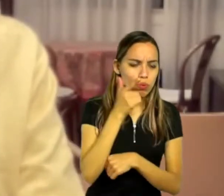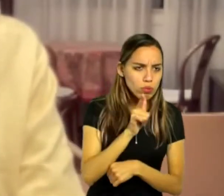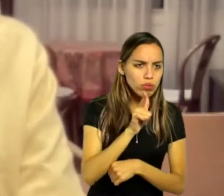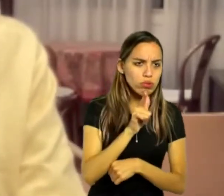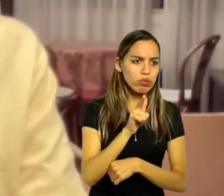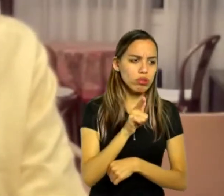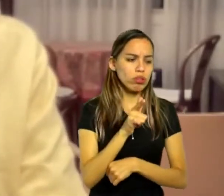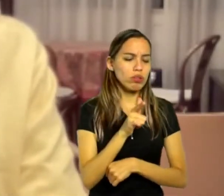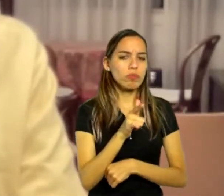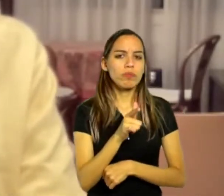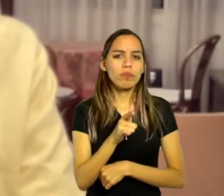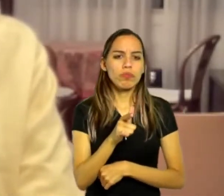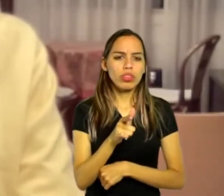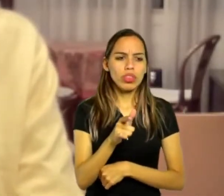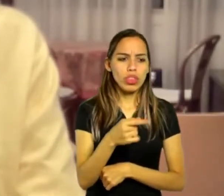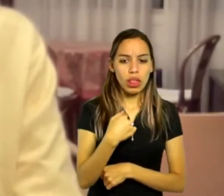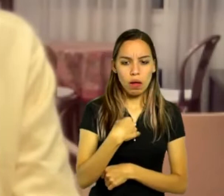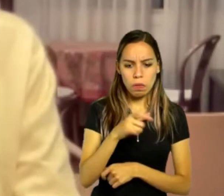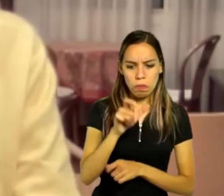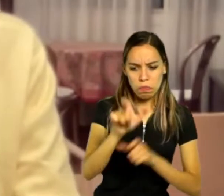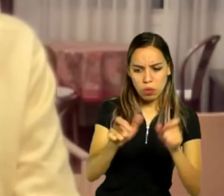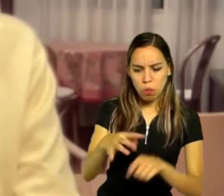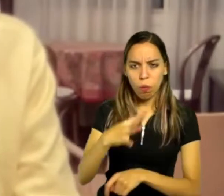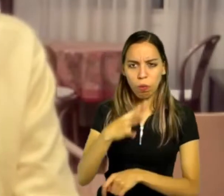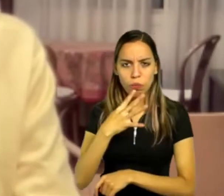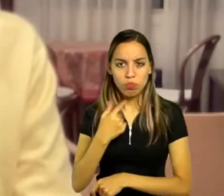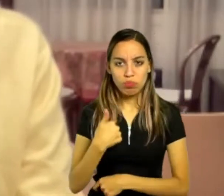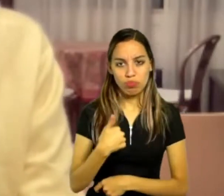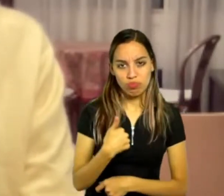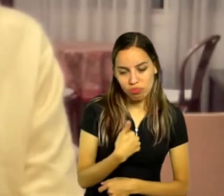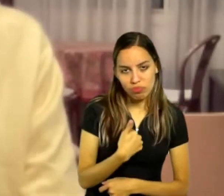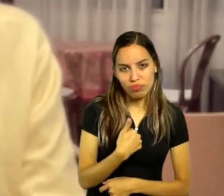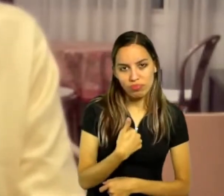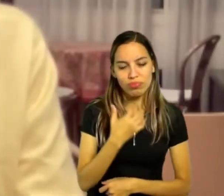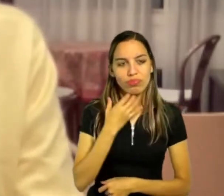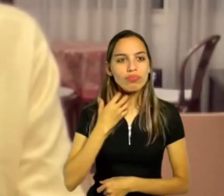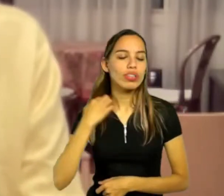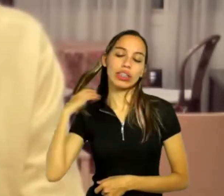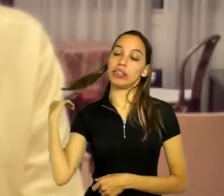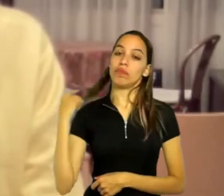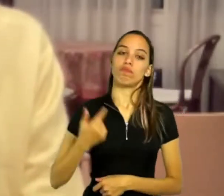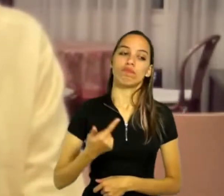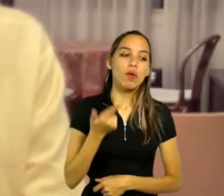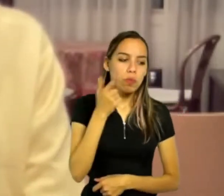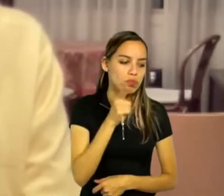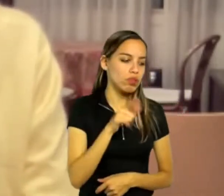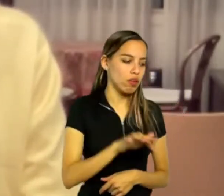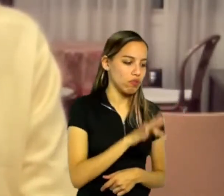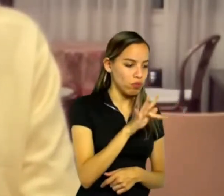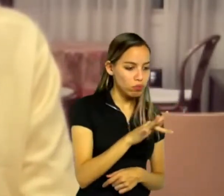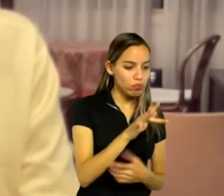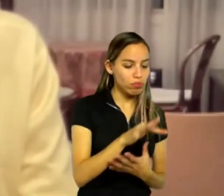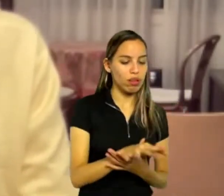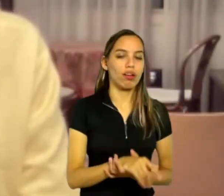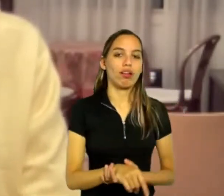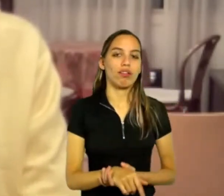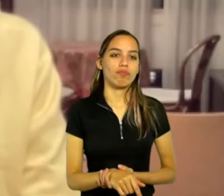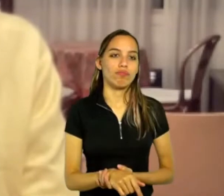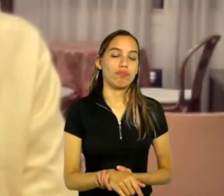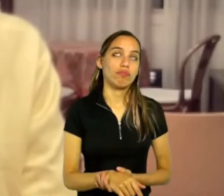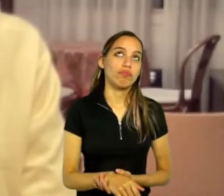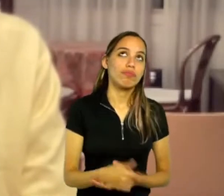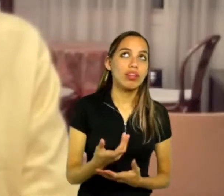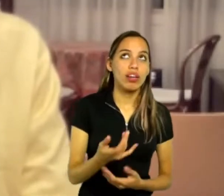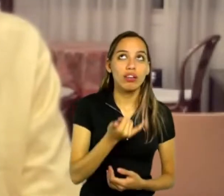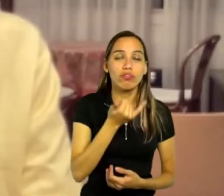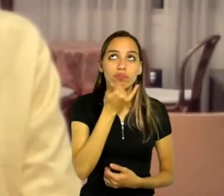pelos alunos e tudo, e consegui tocar a faculdade. Eu lamento não ter podido me dedicar mais à faculdade do que